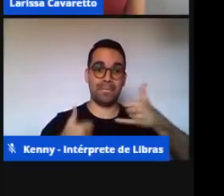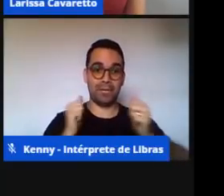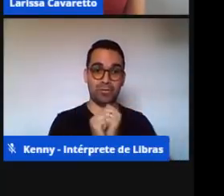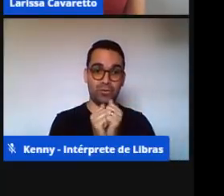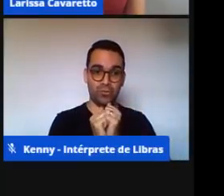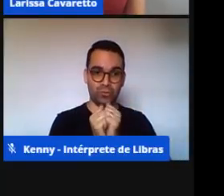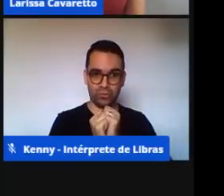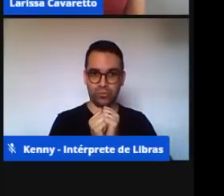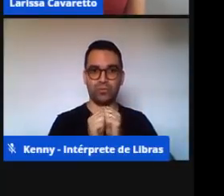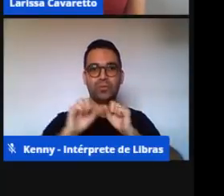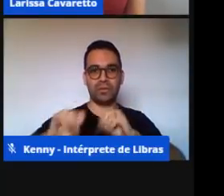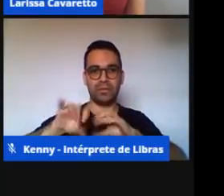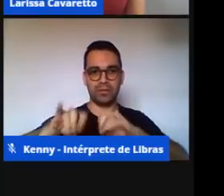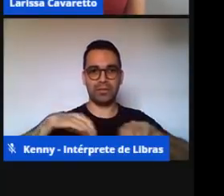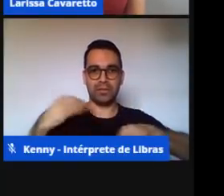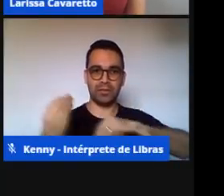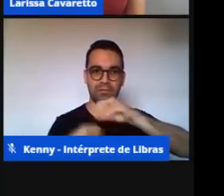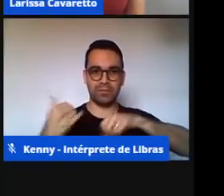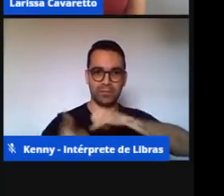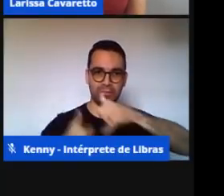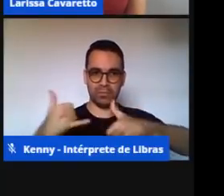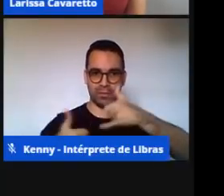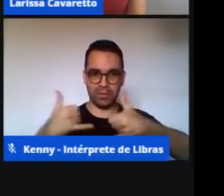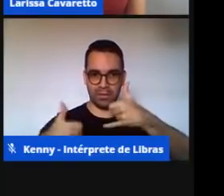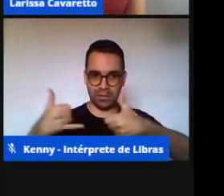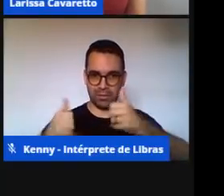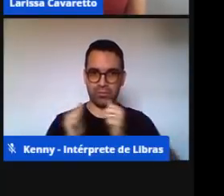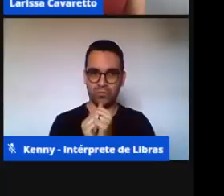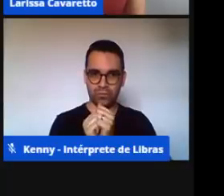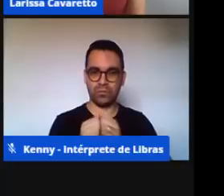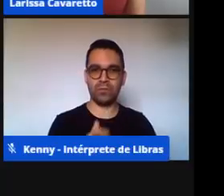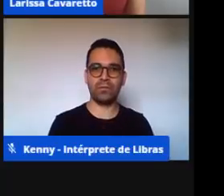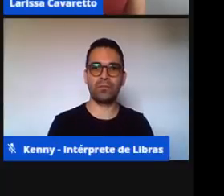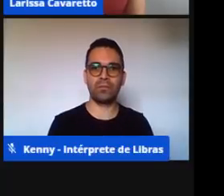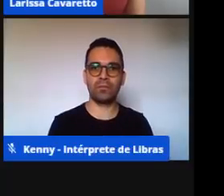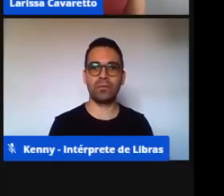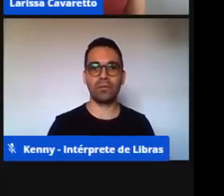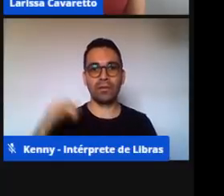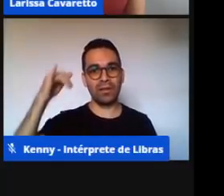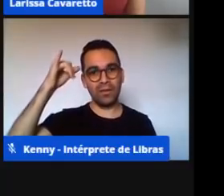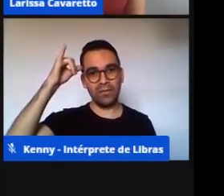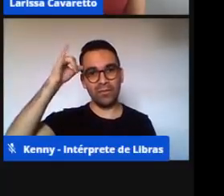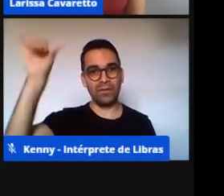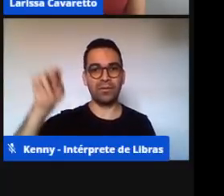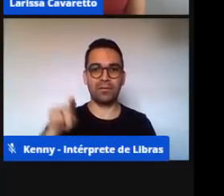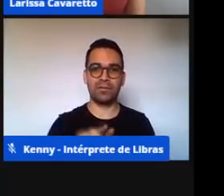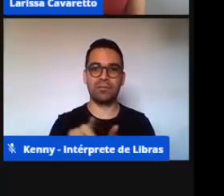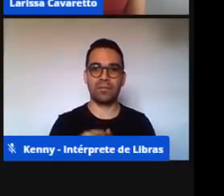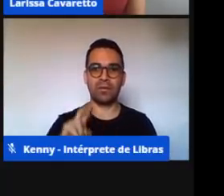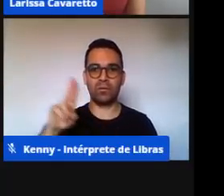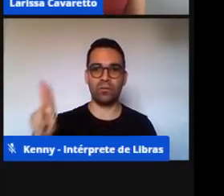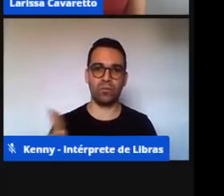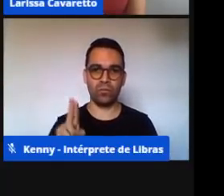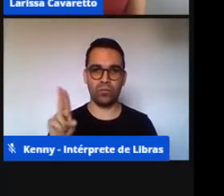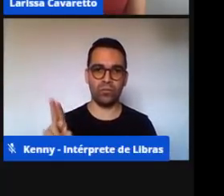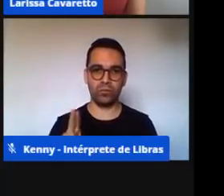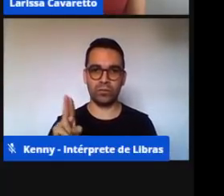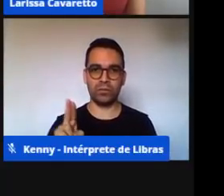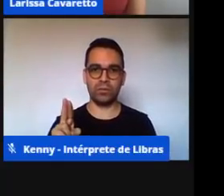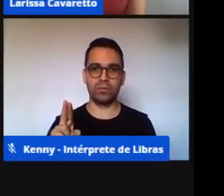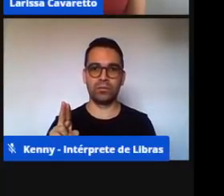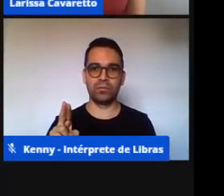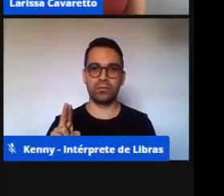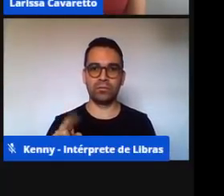Não compartilhar objetos, não usar acessórios, nesse momento também evitar usar acessórios. Então, né, aquelas canequinhas que a gente